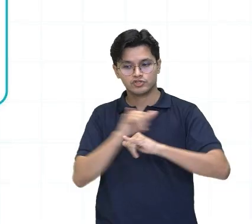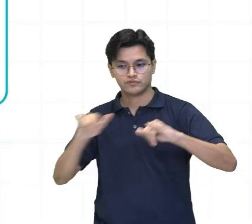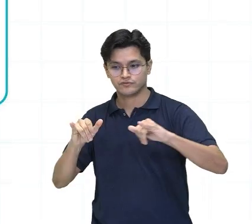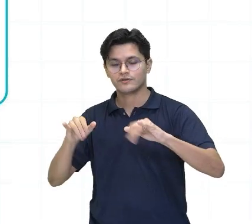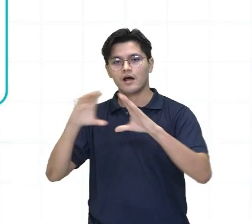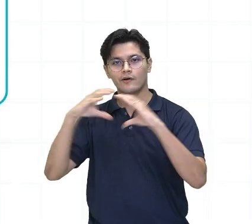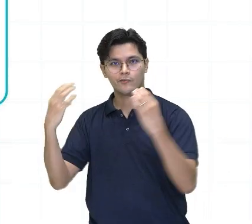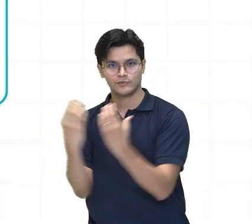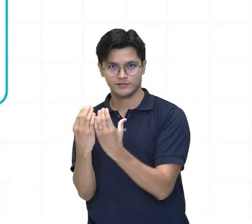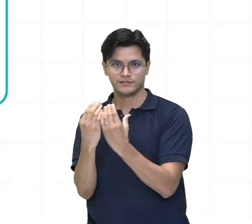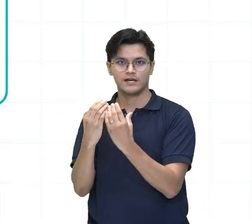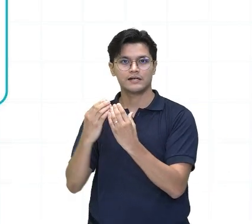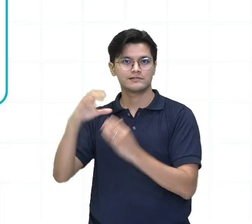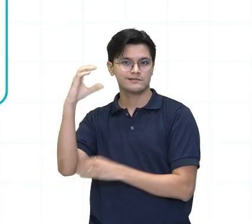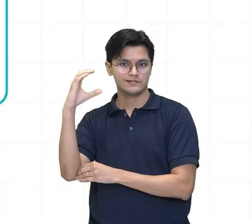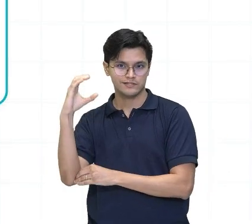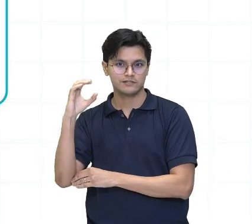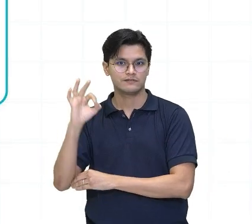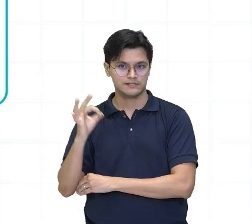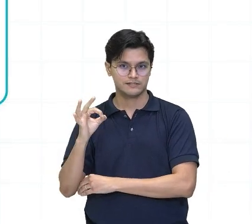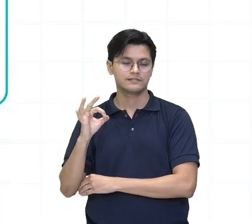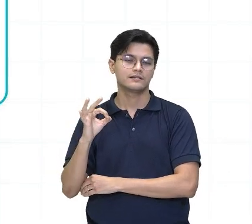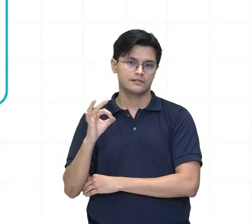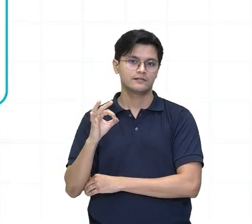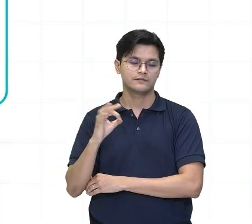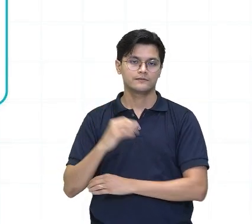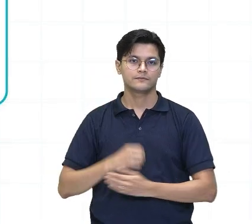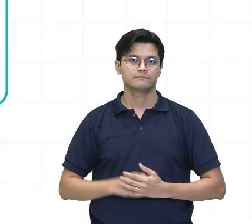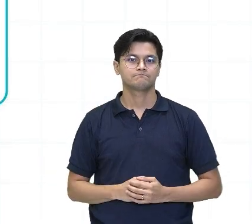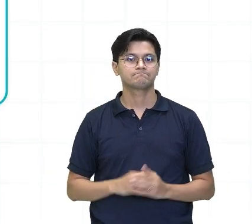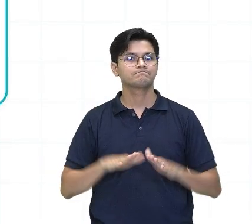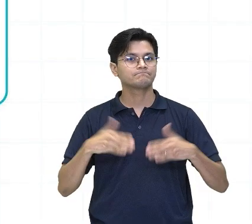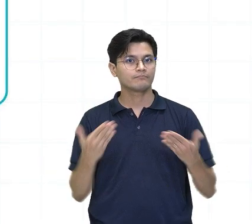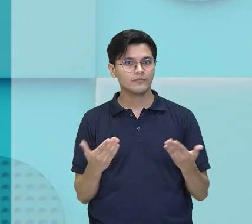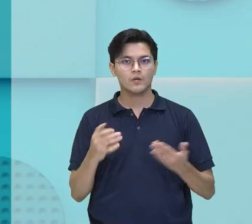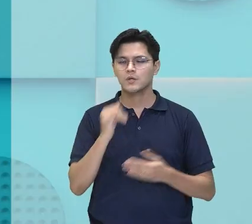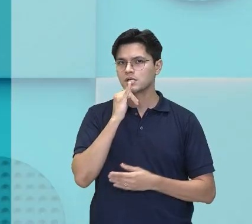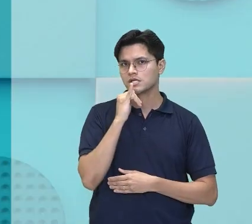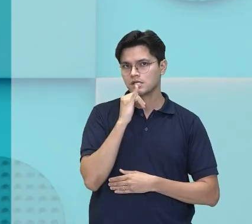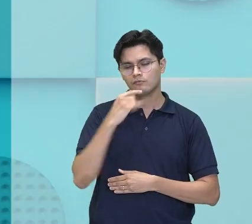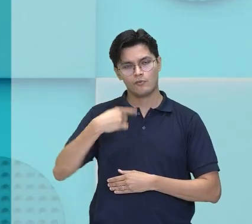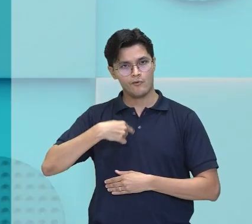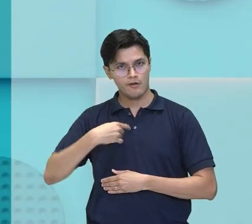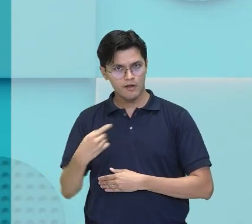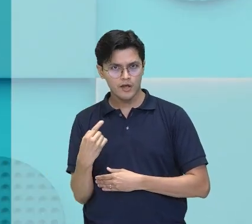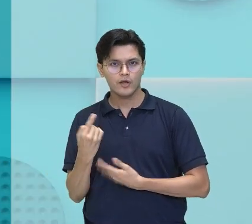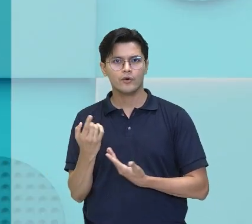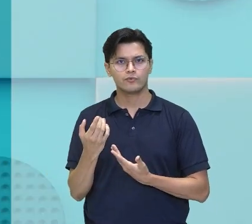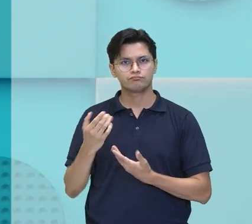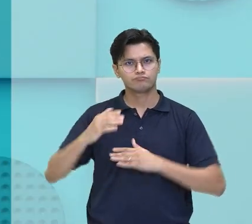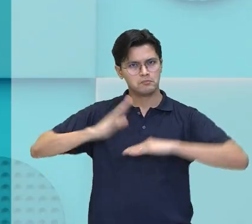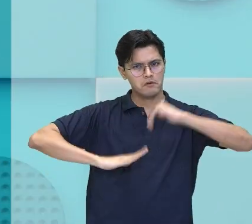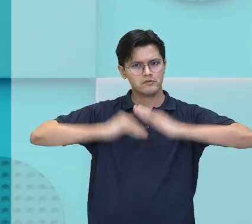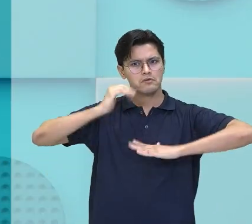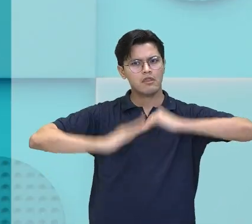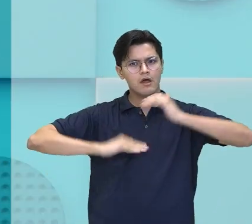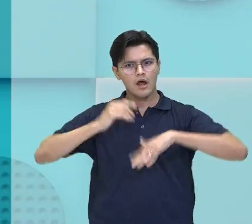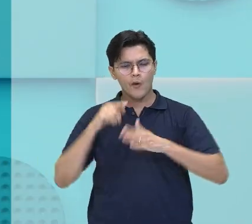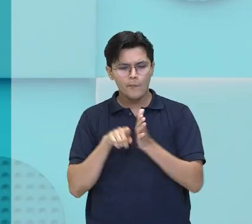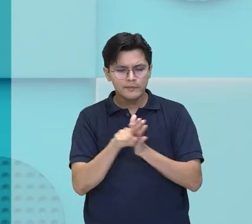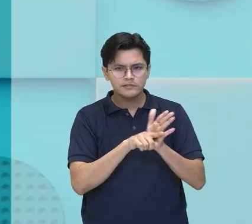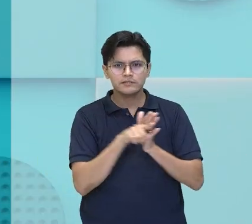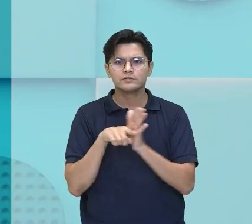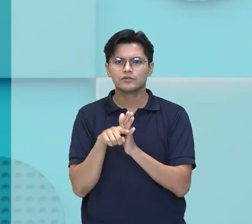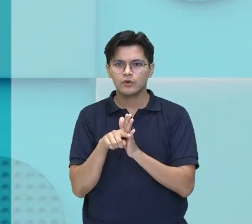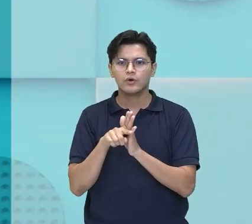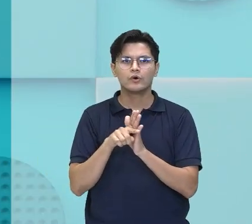comunidade dos cientistas, né, científica ali. Então, eu, como especialista, vou divulgar para outros especialistas, tá? Essa